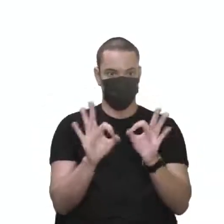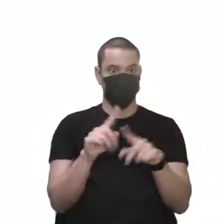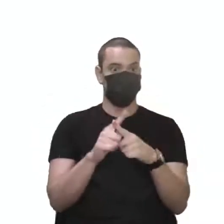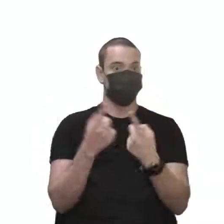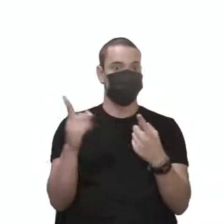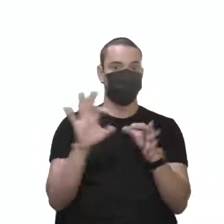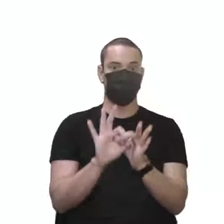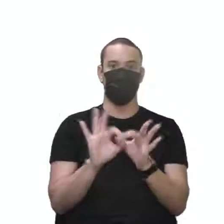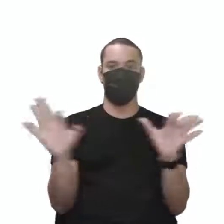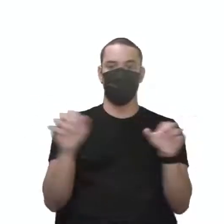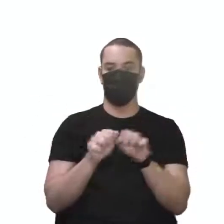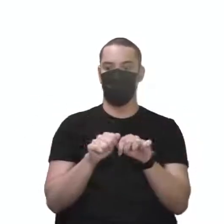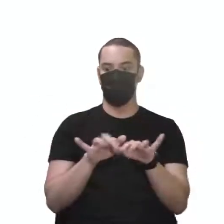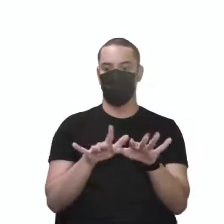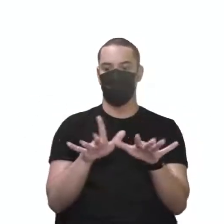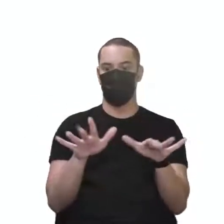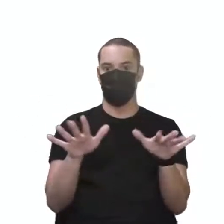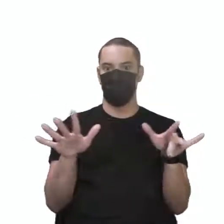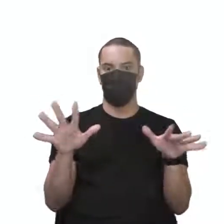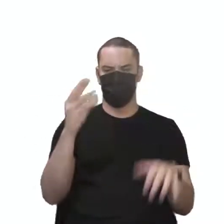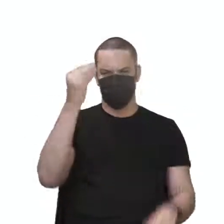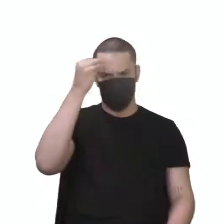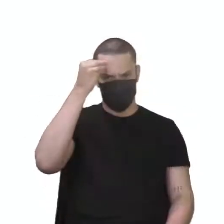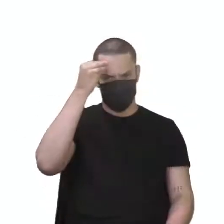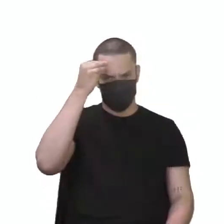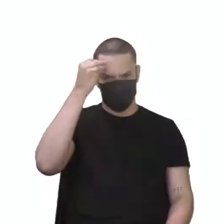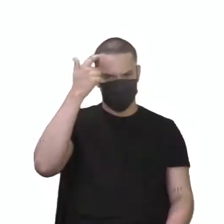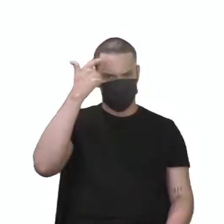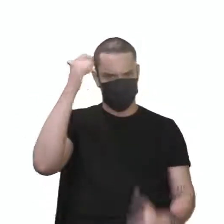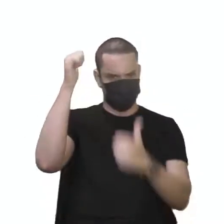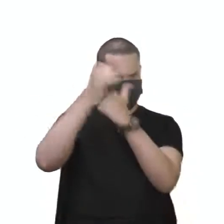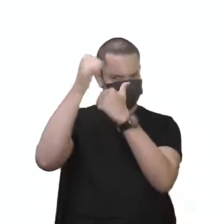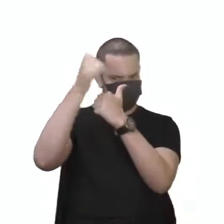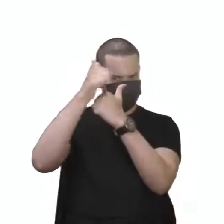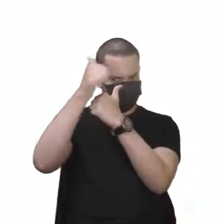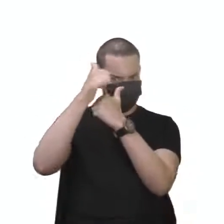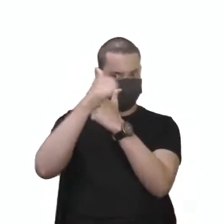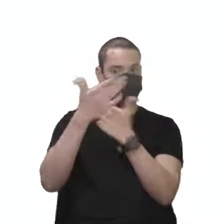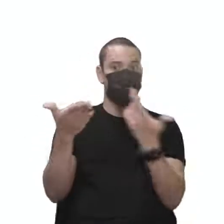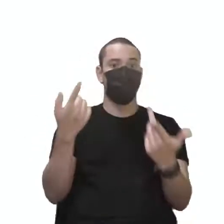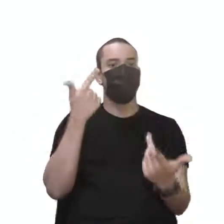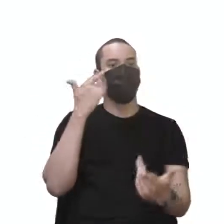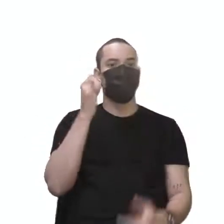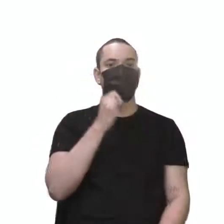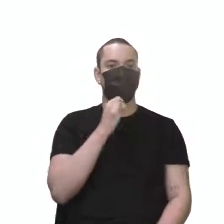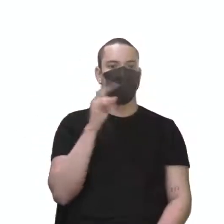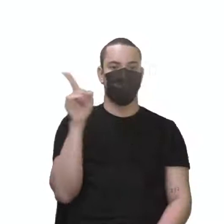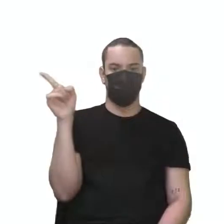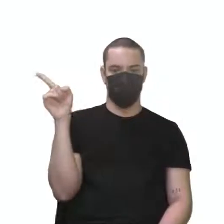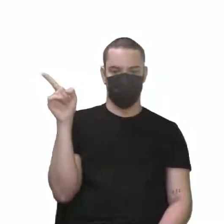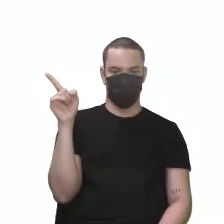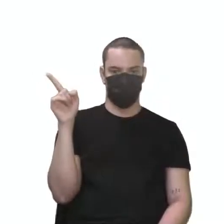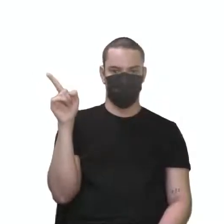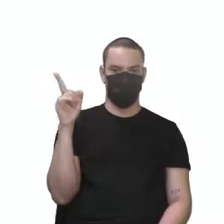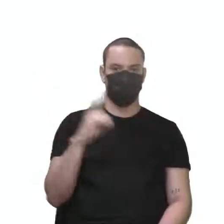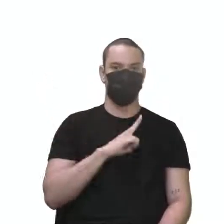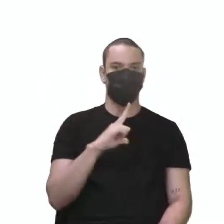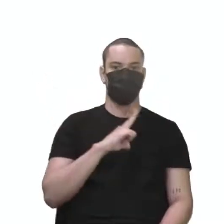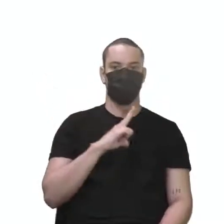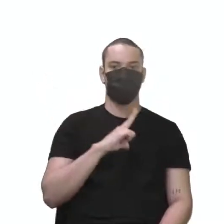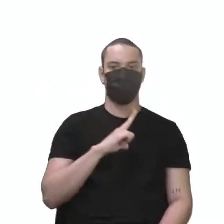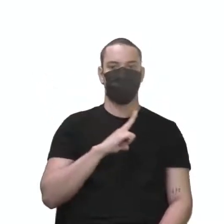está livre no ambiente. Fica com isso na cabecinha. Agora vamos olhar esses exemplos aqui. Você tem,